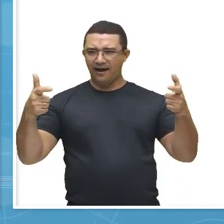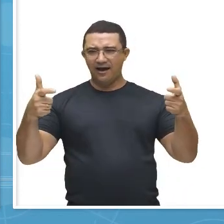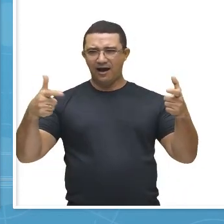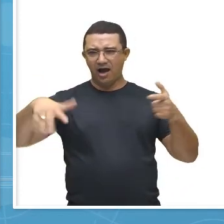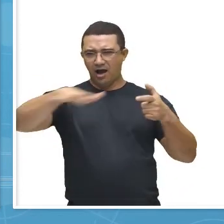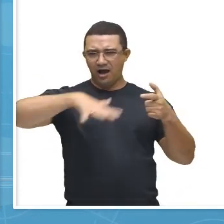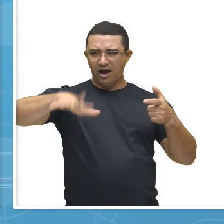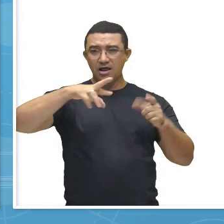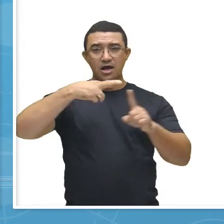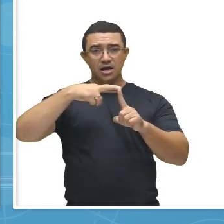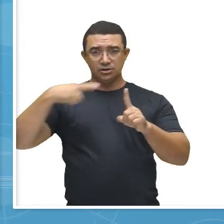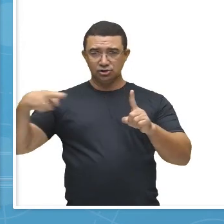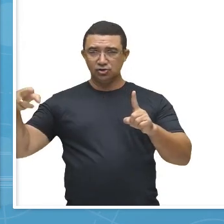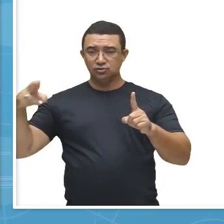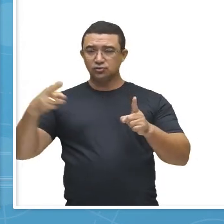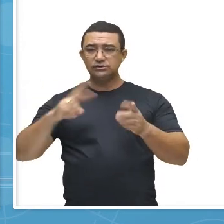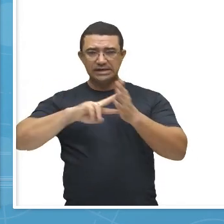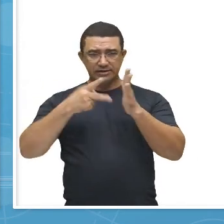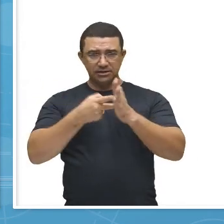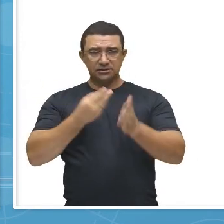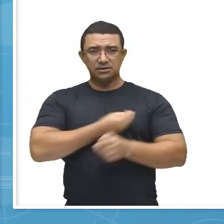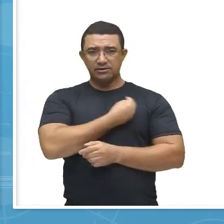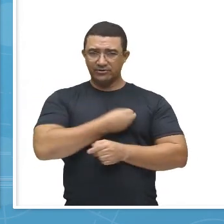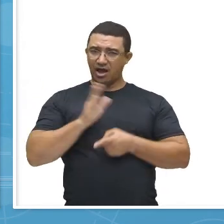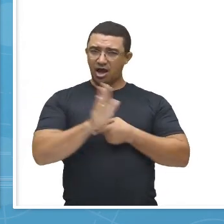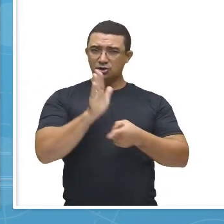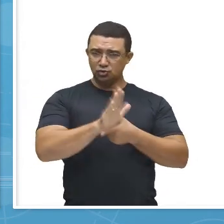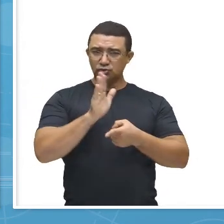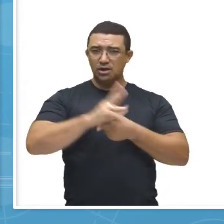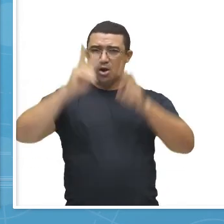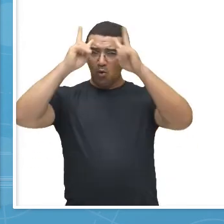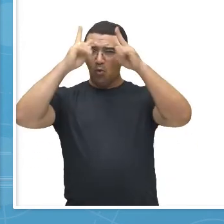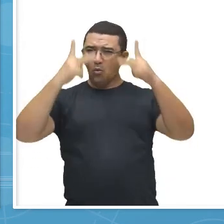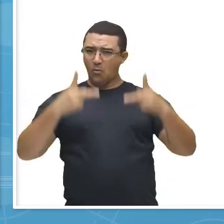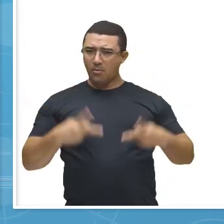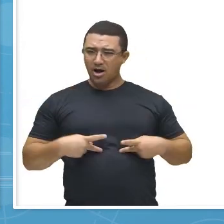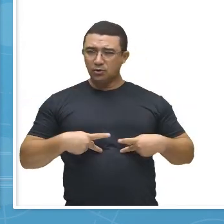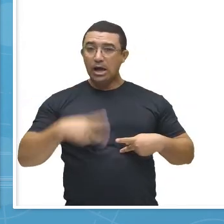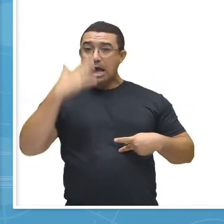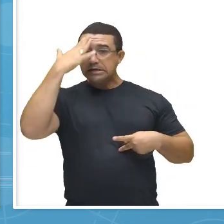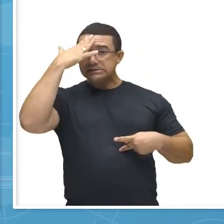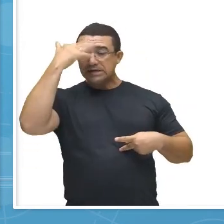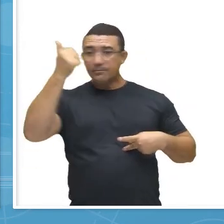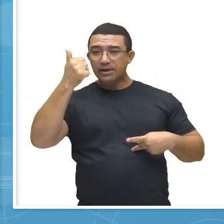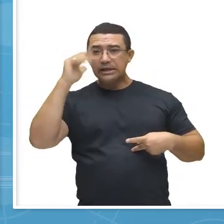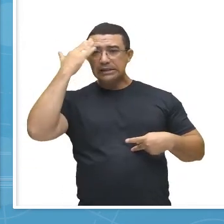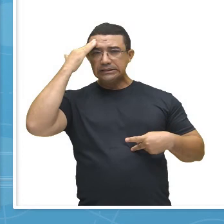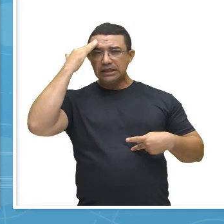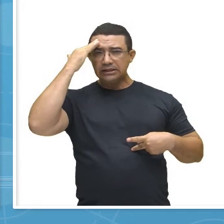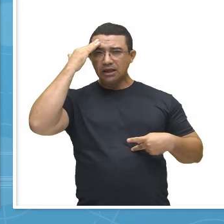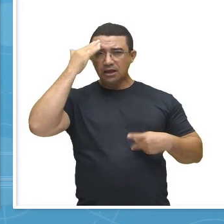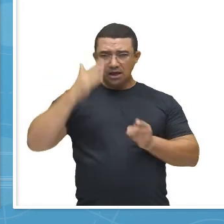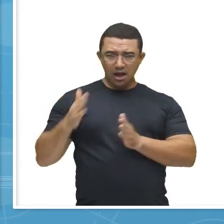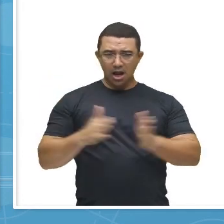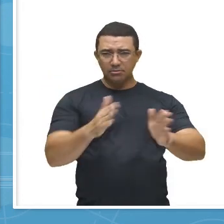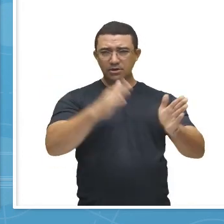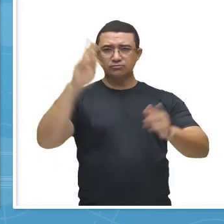do sentido da vida deve ajudar o ser humano no discernimento de sua caminhada histórica, mas